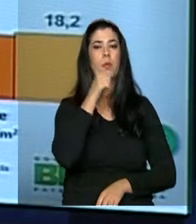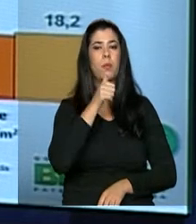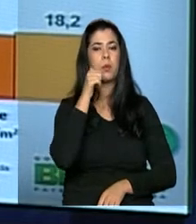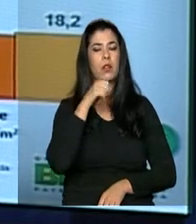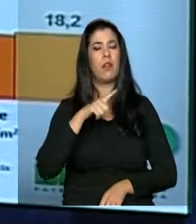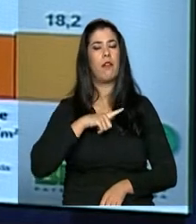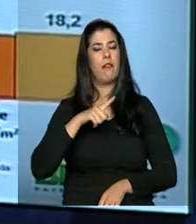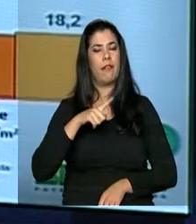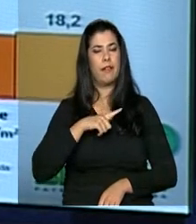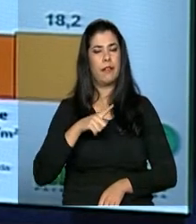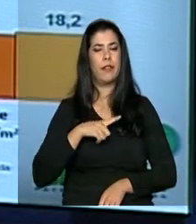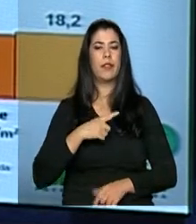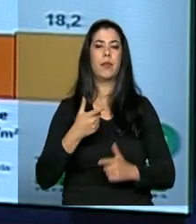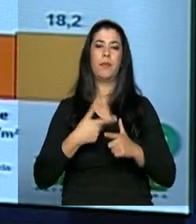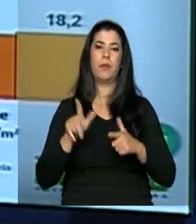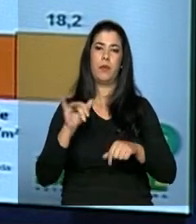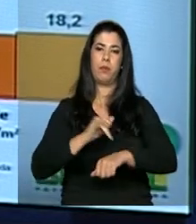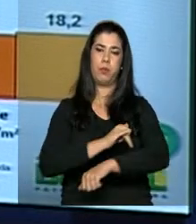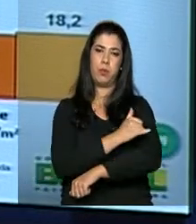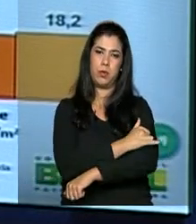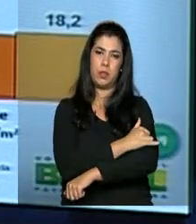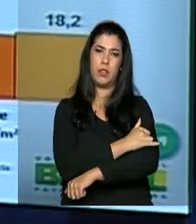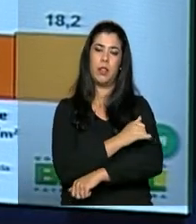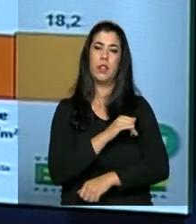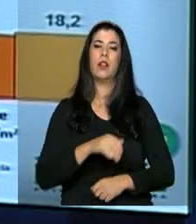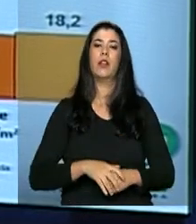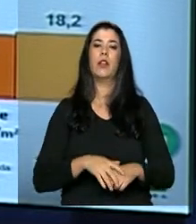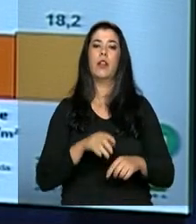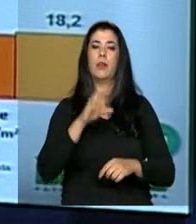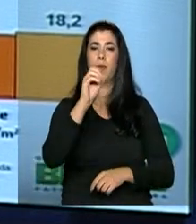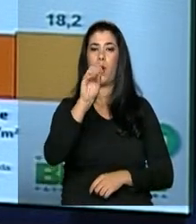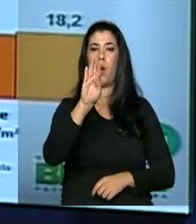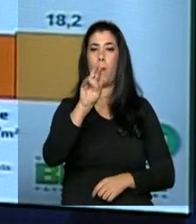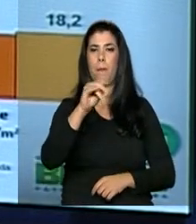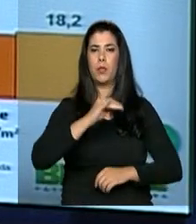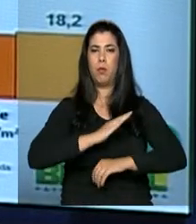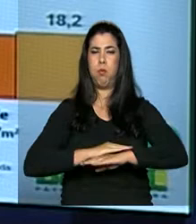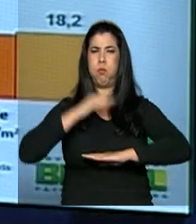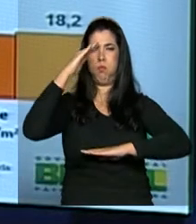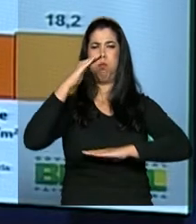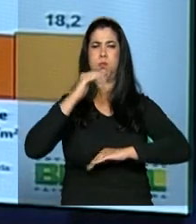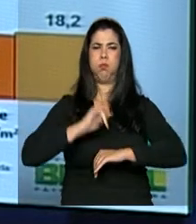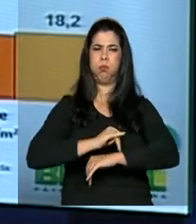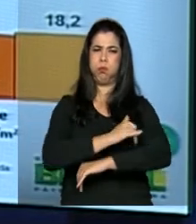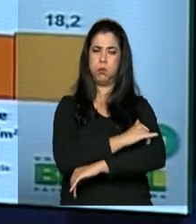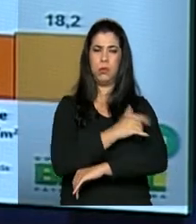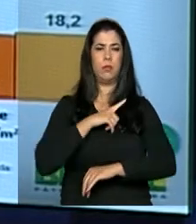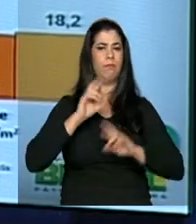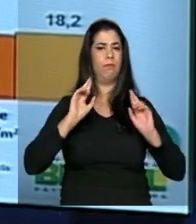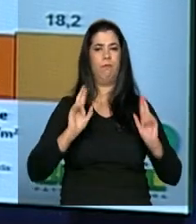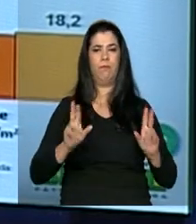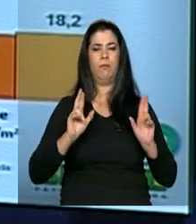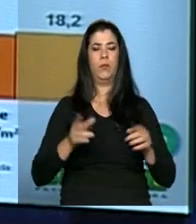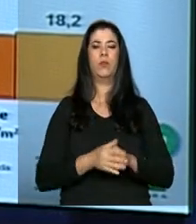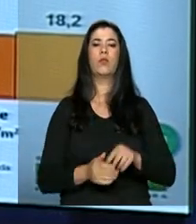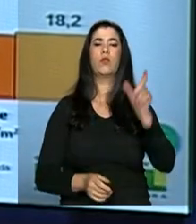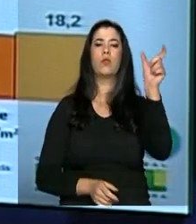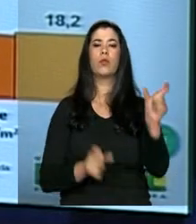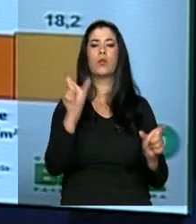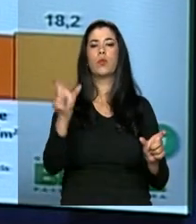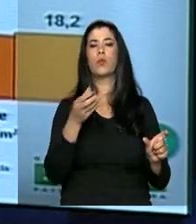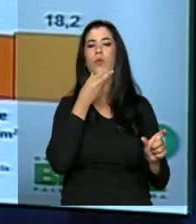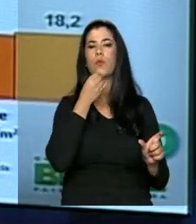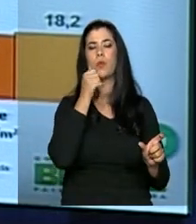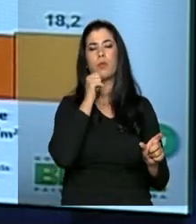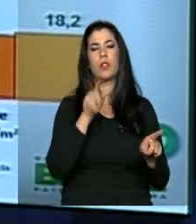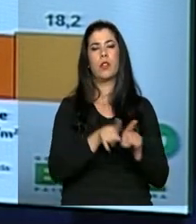com excesso de peso. Em obesidade, 17,6%, e praticamente não há diferença estatística entre homens e mulheres